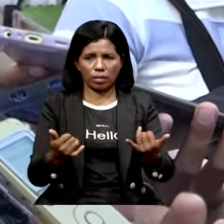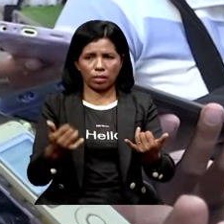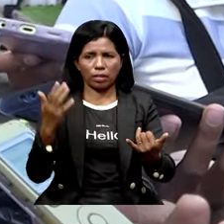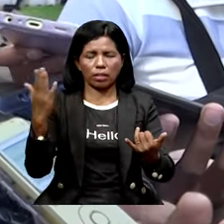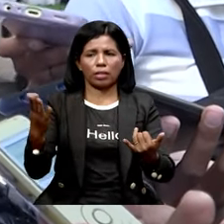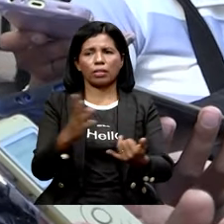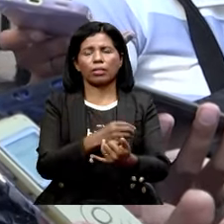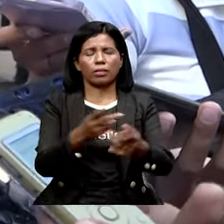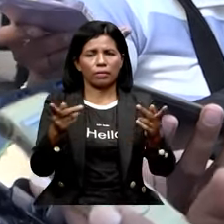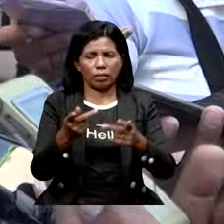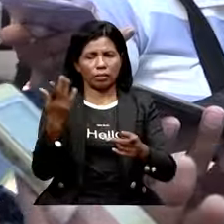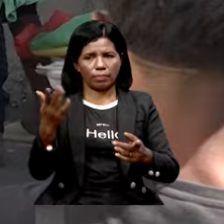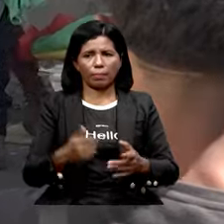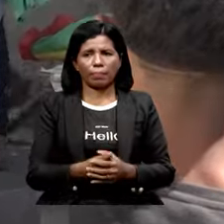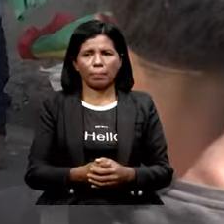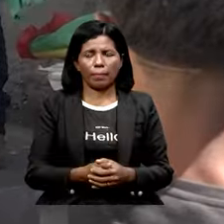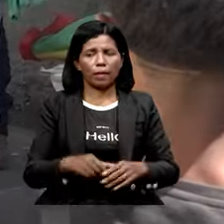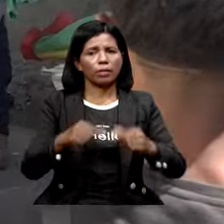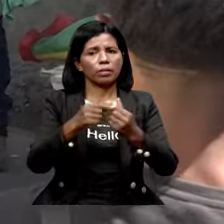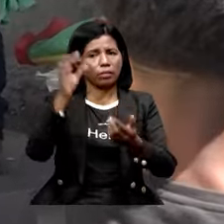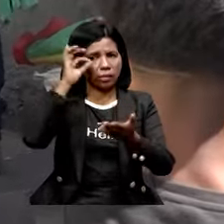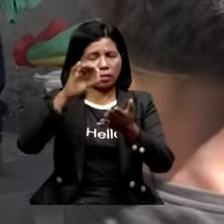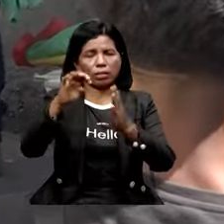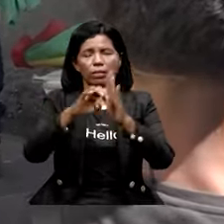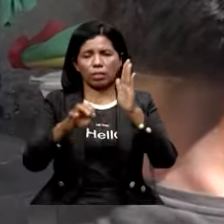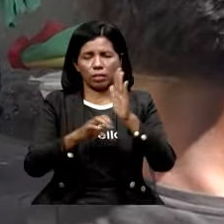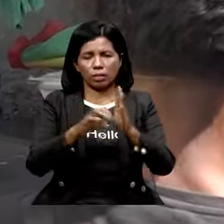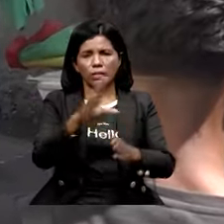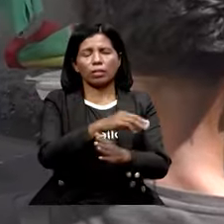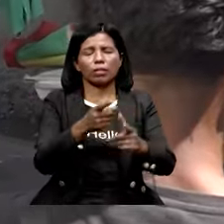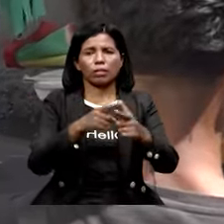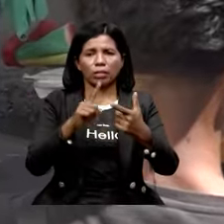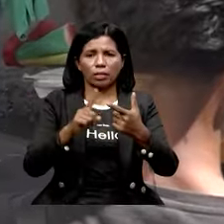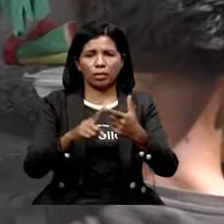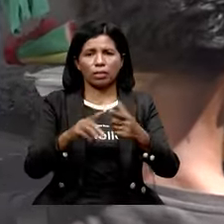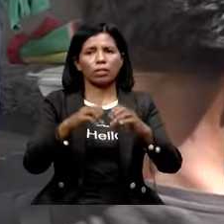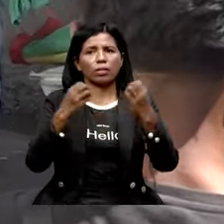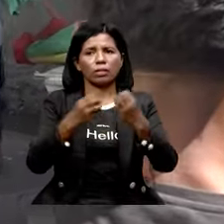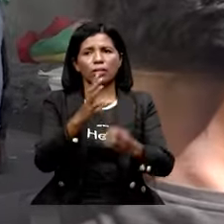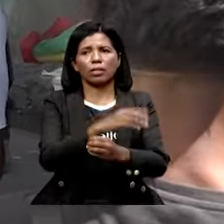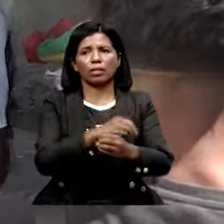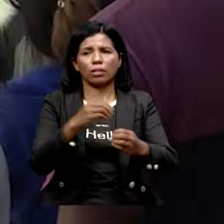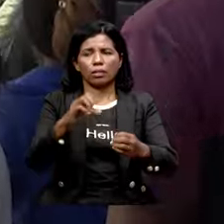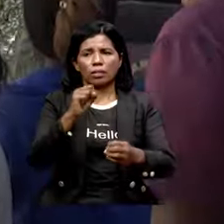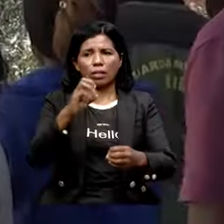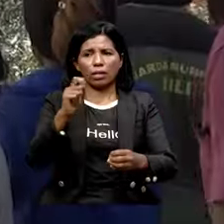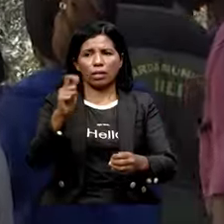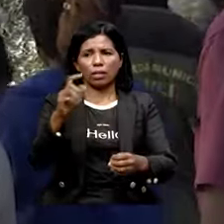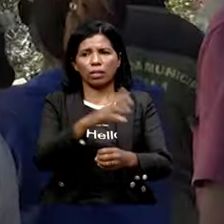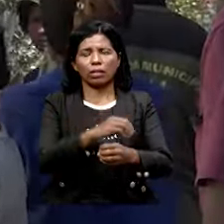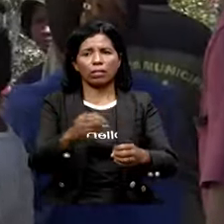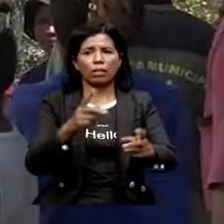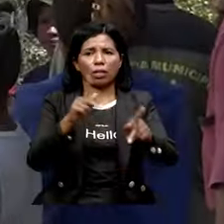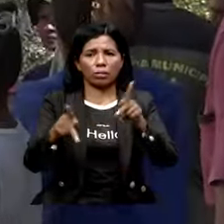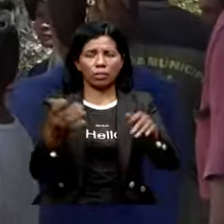iha terreno. Ekipa husi secretária Estado Assunto Toponímia na Organização Urbana CASEATOU, halu atuação ba